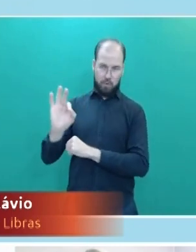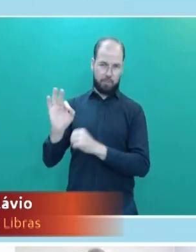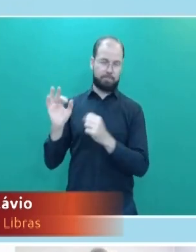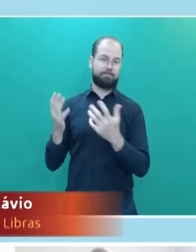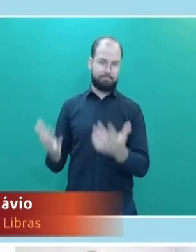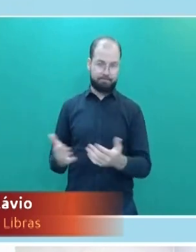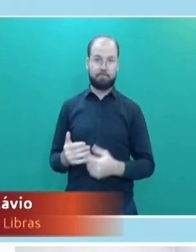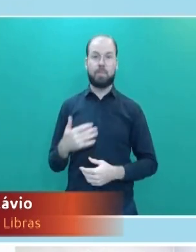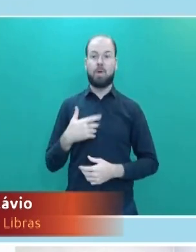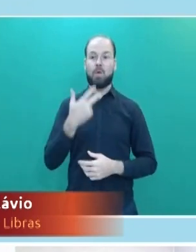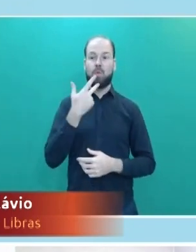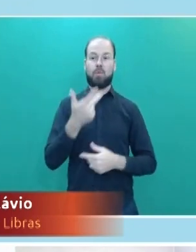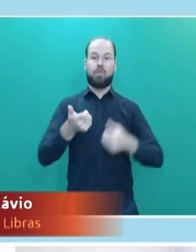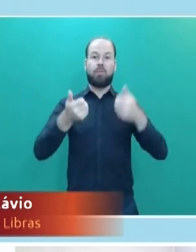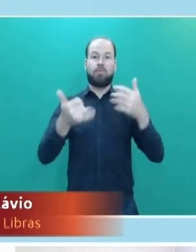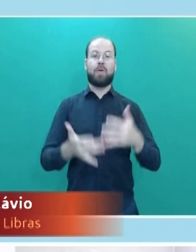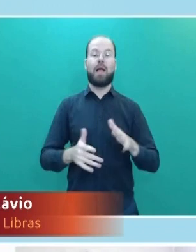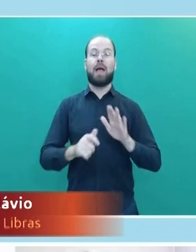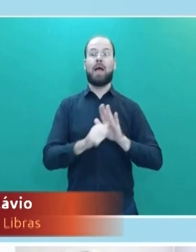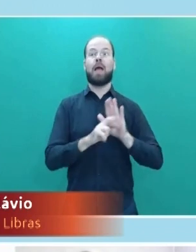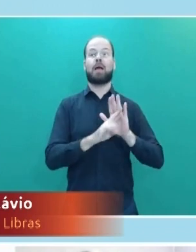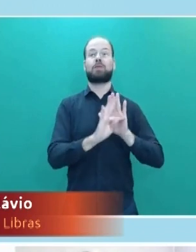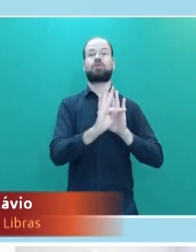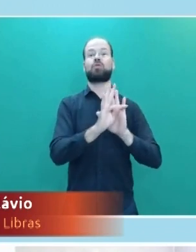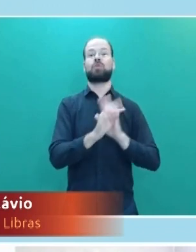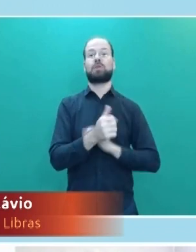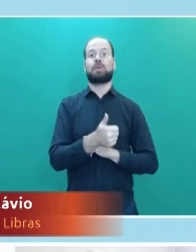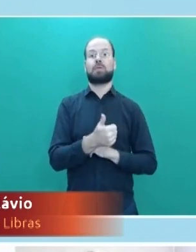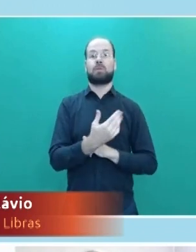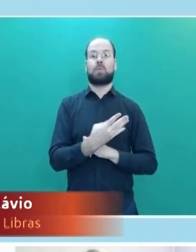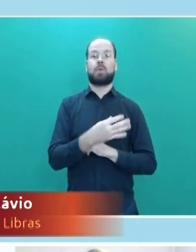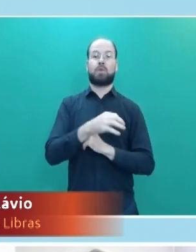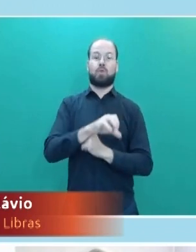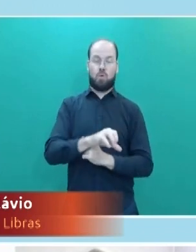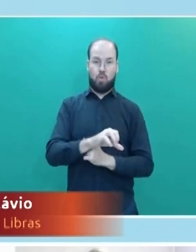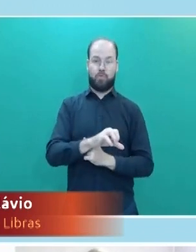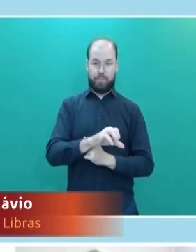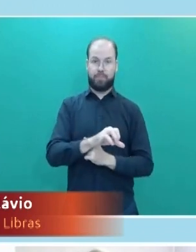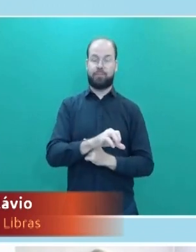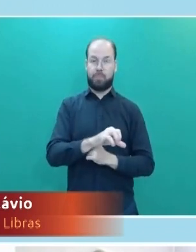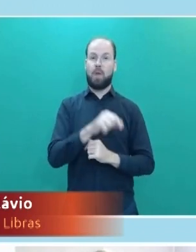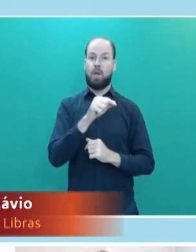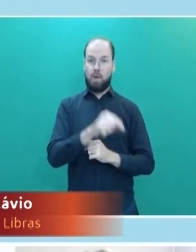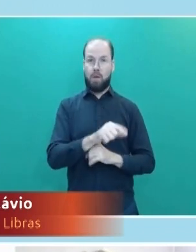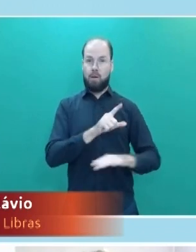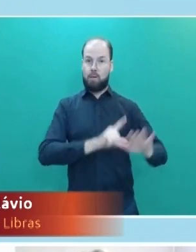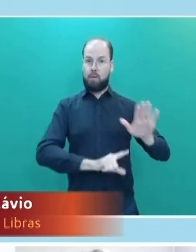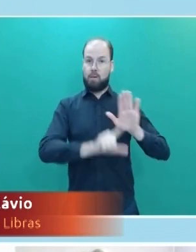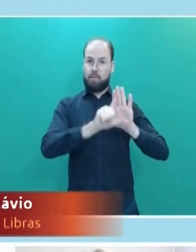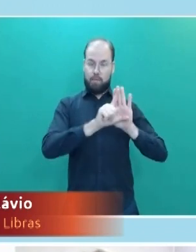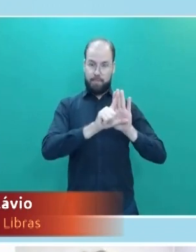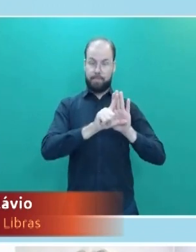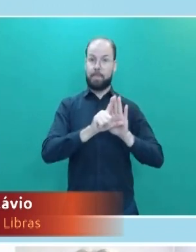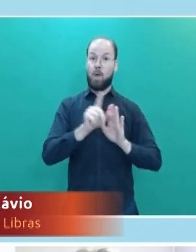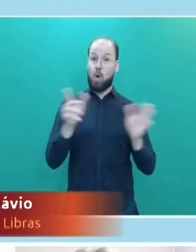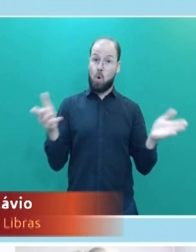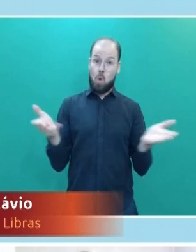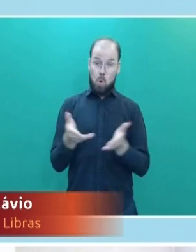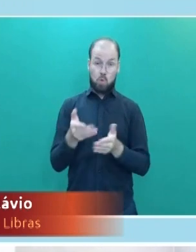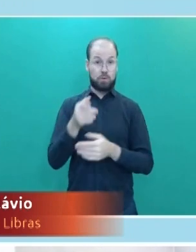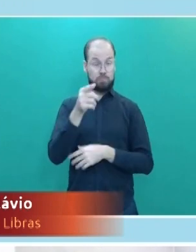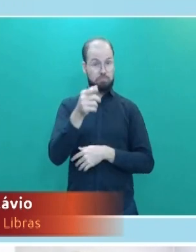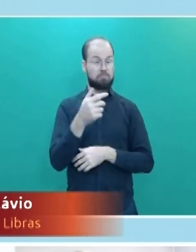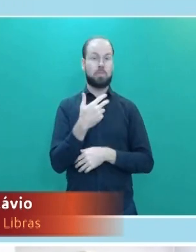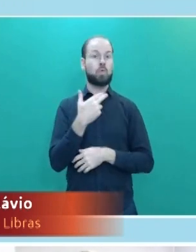artigo 149 do Código Penal, porque hoje você pode não ter a sua